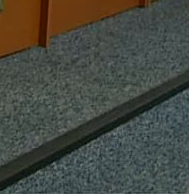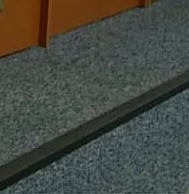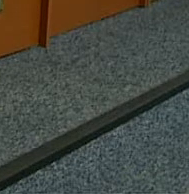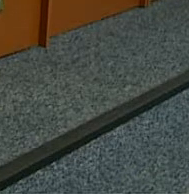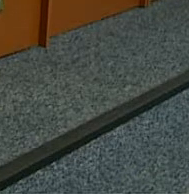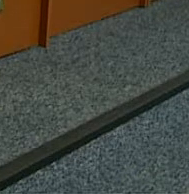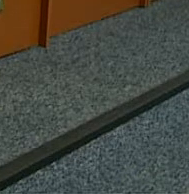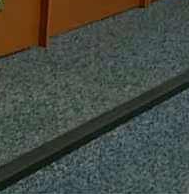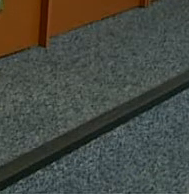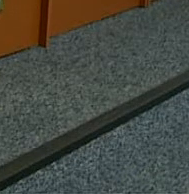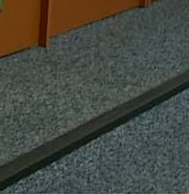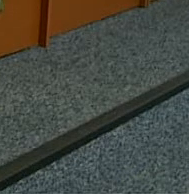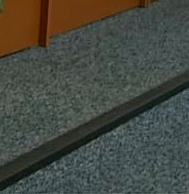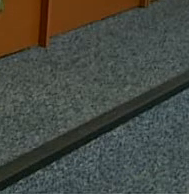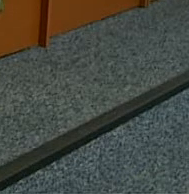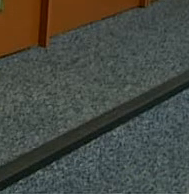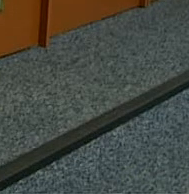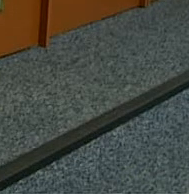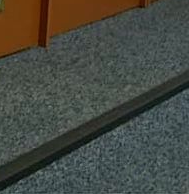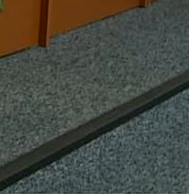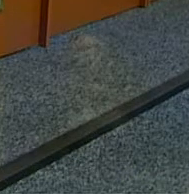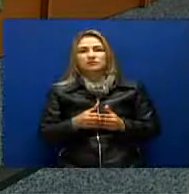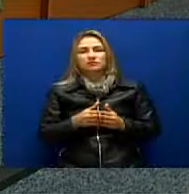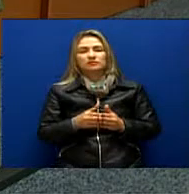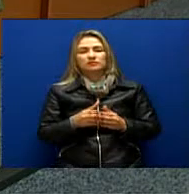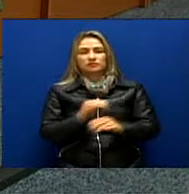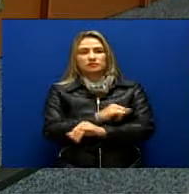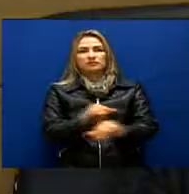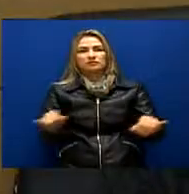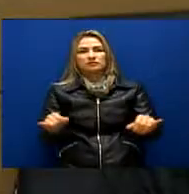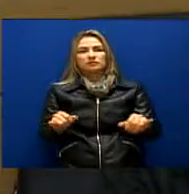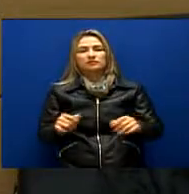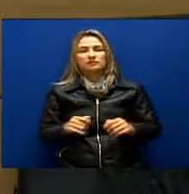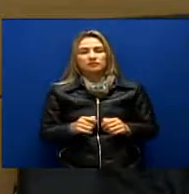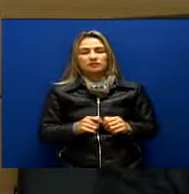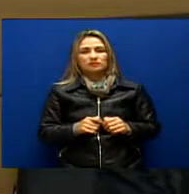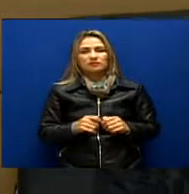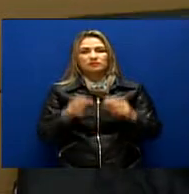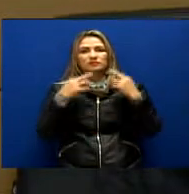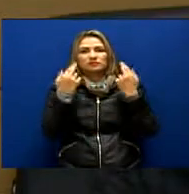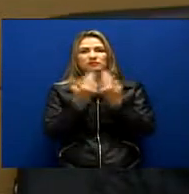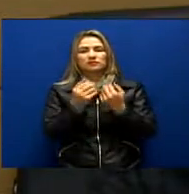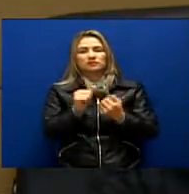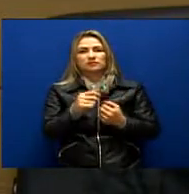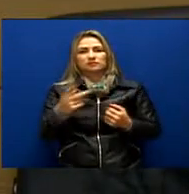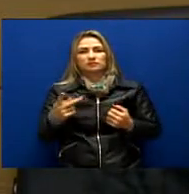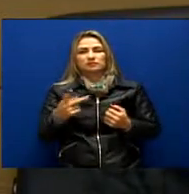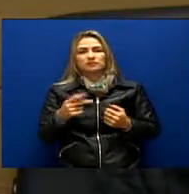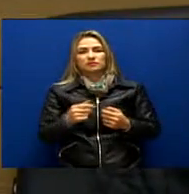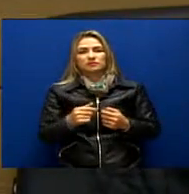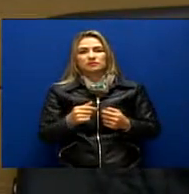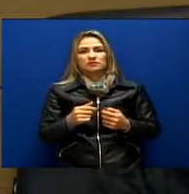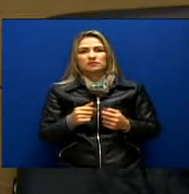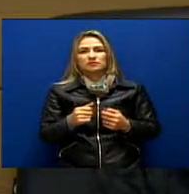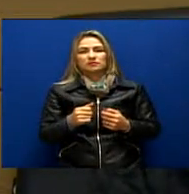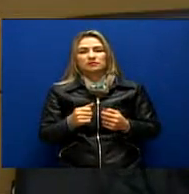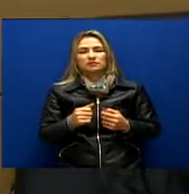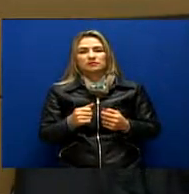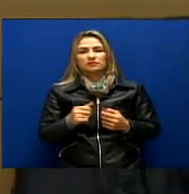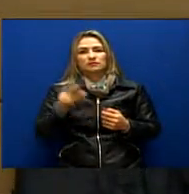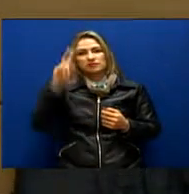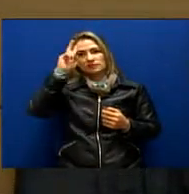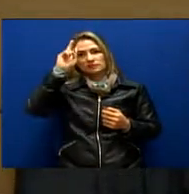Antes também, senhor presidente, eu gostaria de dar mais um recado, que a audiência pública que ficou marcada agora, a princípio,